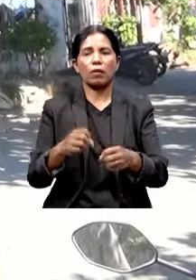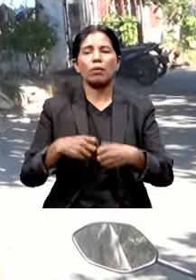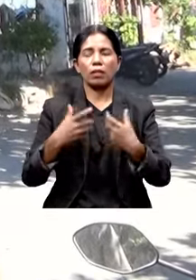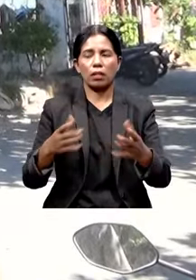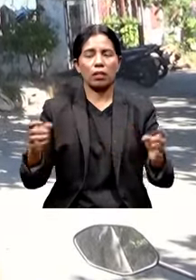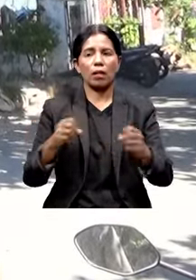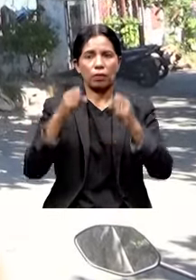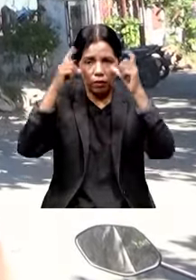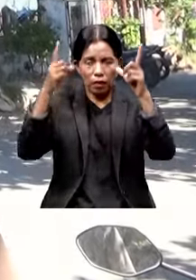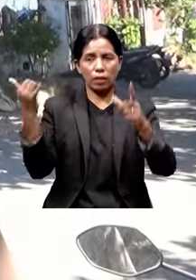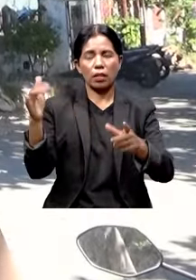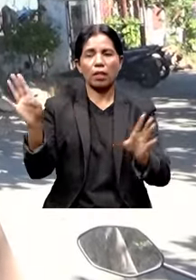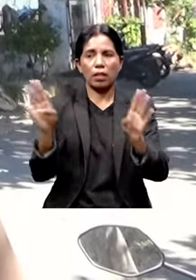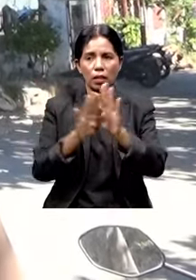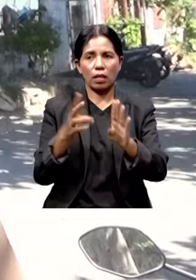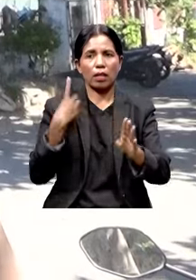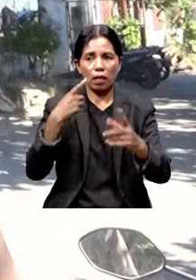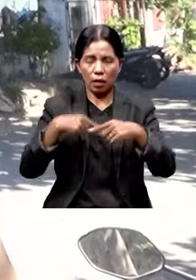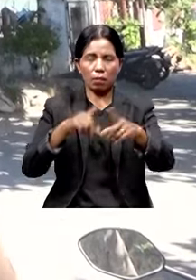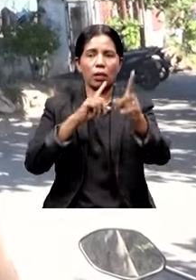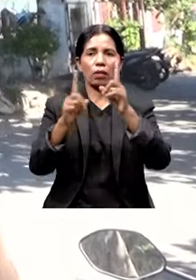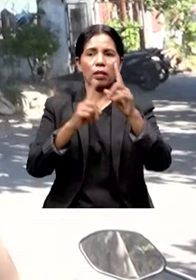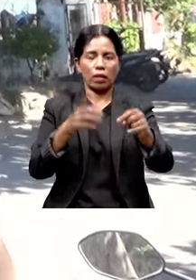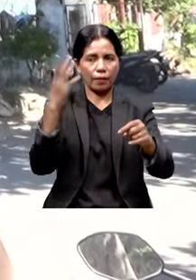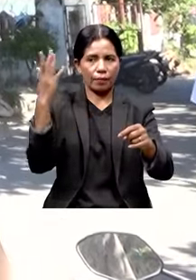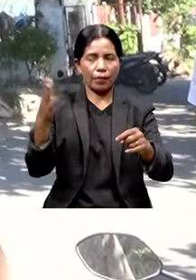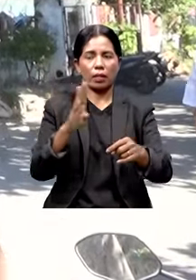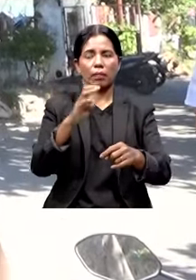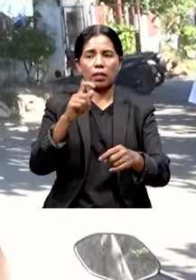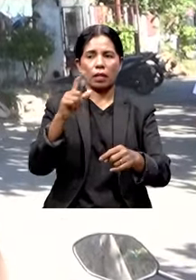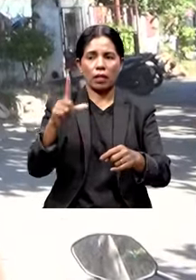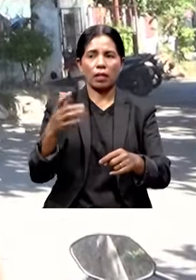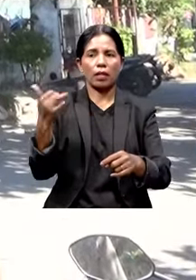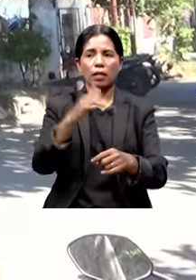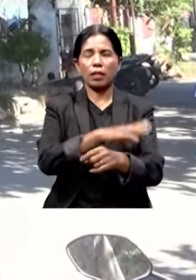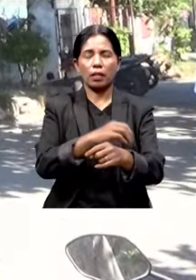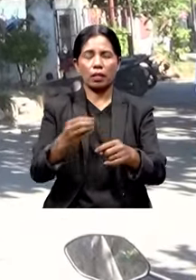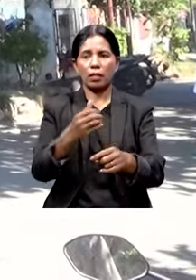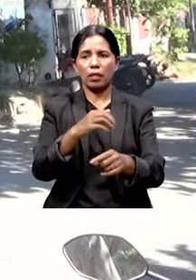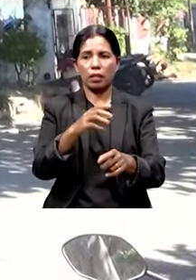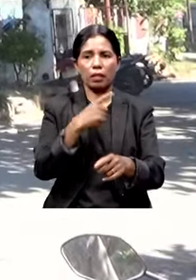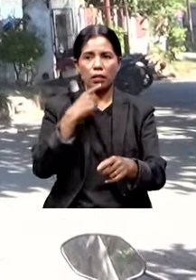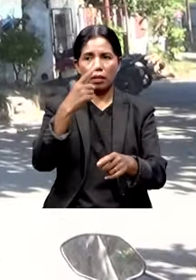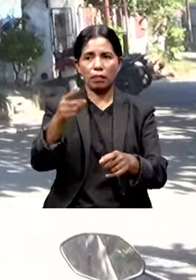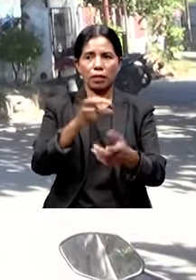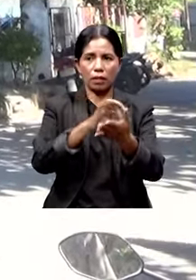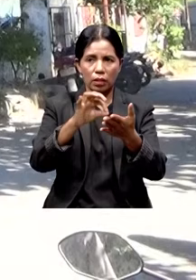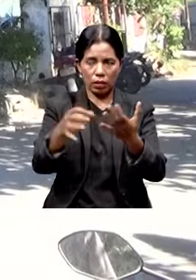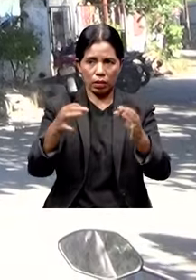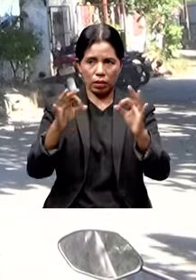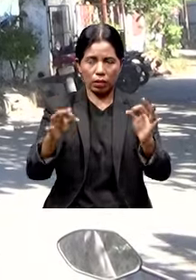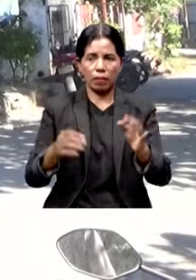pata mas de a semana quatro mas a minha ba confirma e a da pele tá tem que ser dado tem que ba registrar lá depois mas